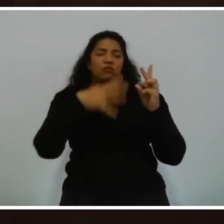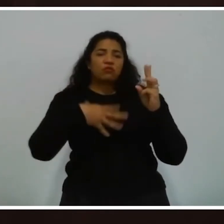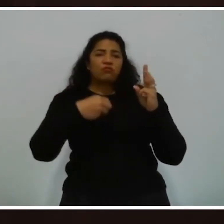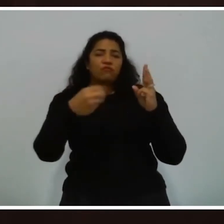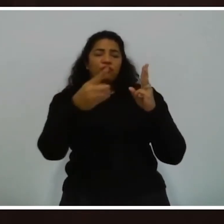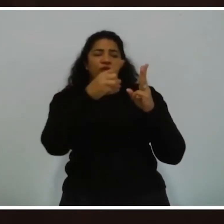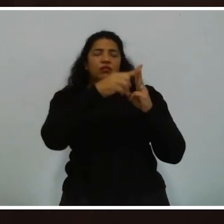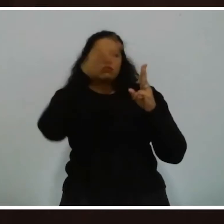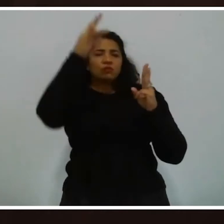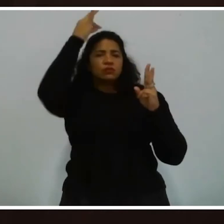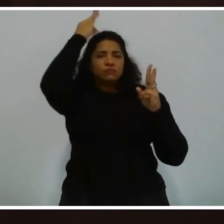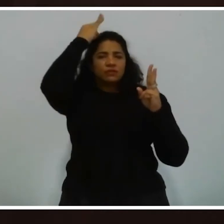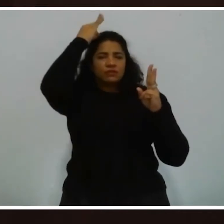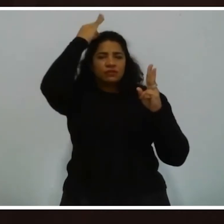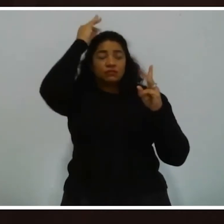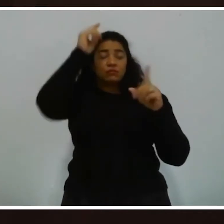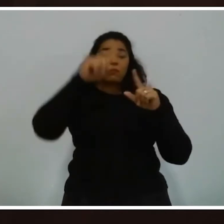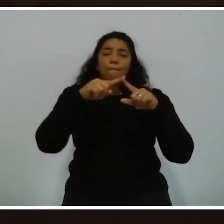indivisíveis, são